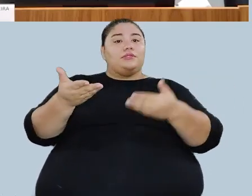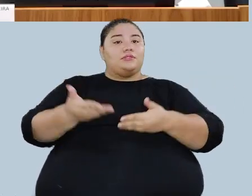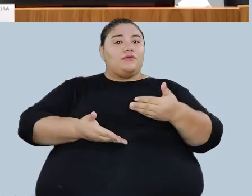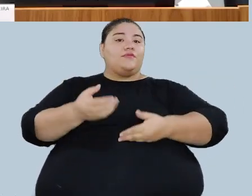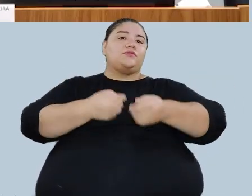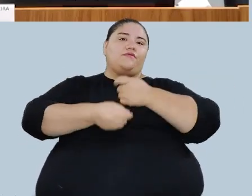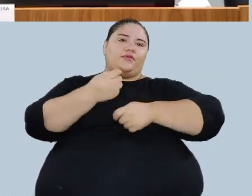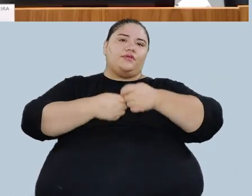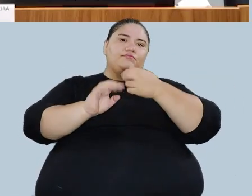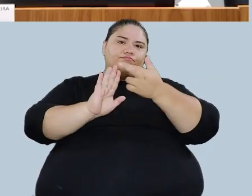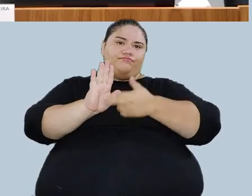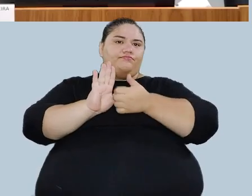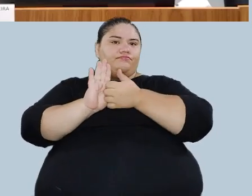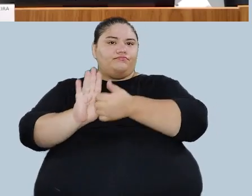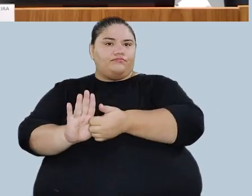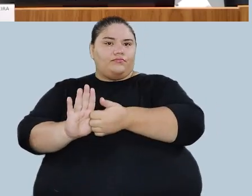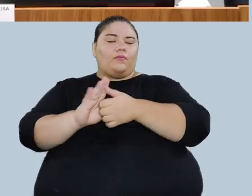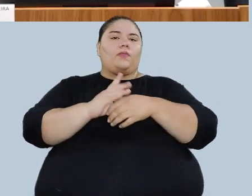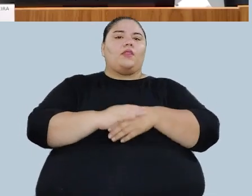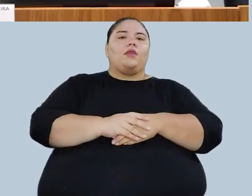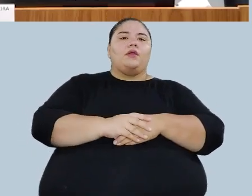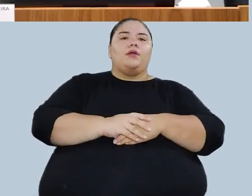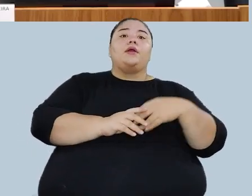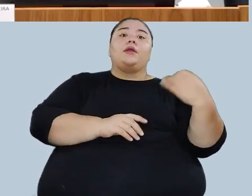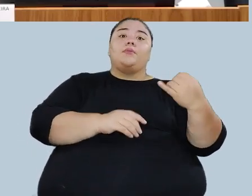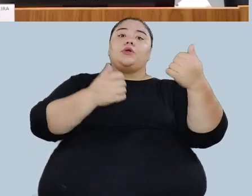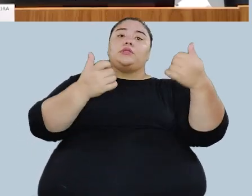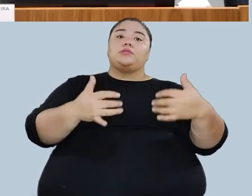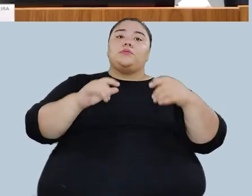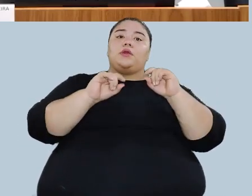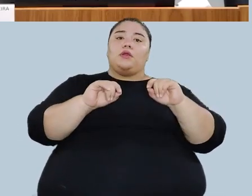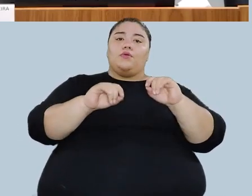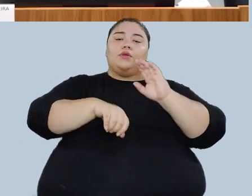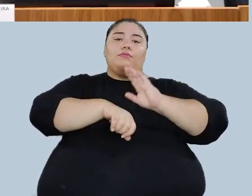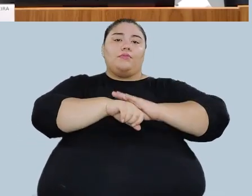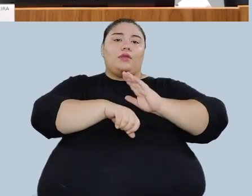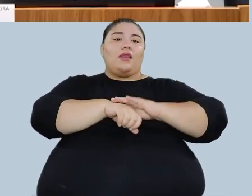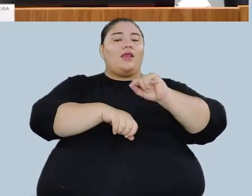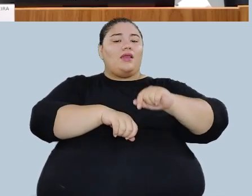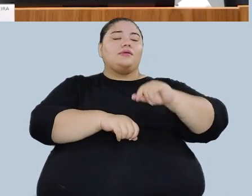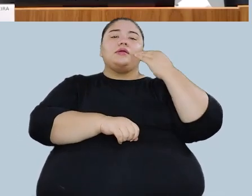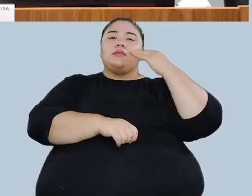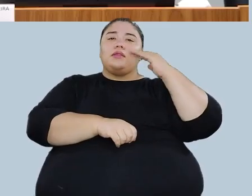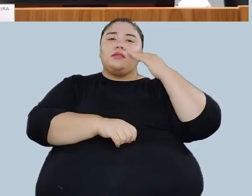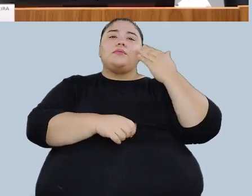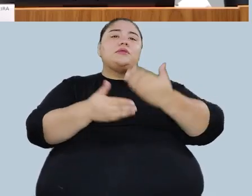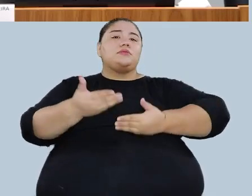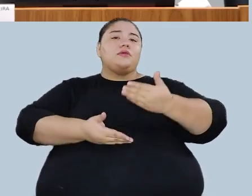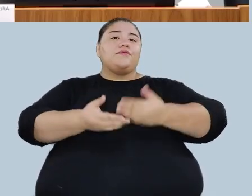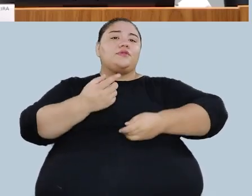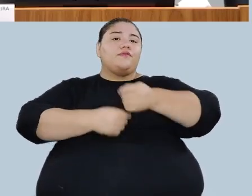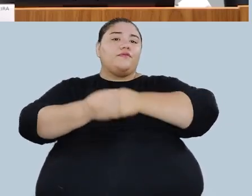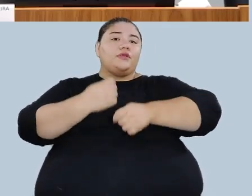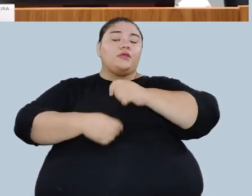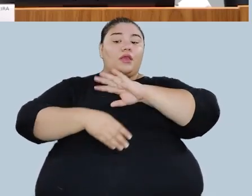serviços financeiros. É importante dizer, né, que essa compreensão do que são serviços financeiros,